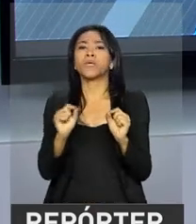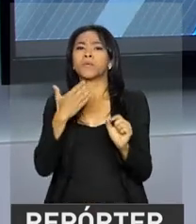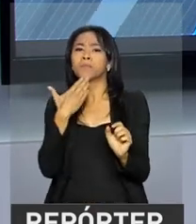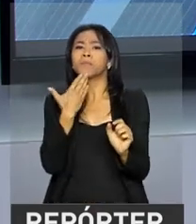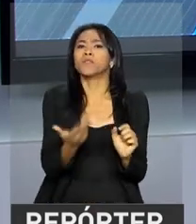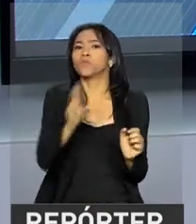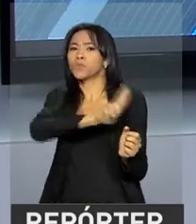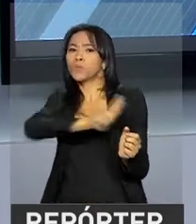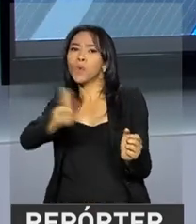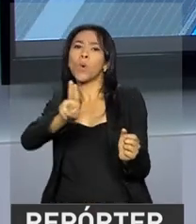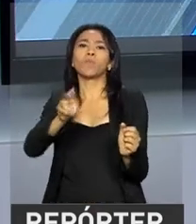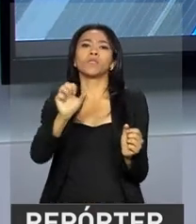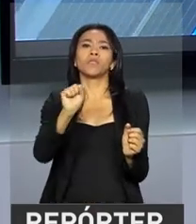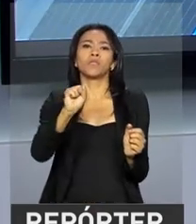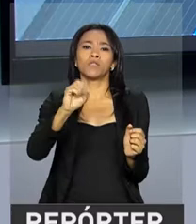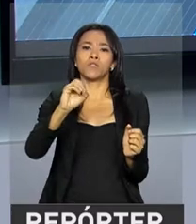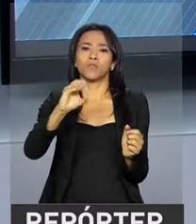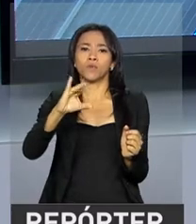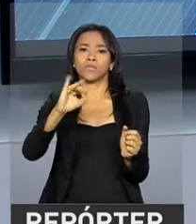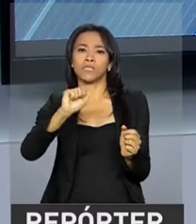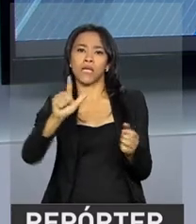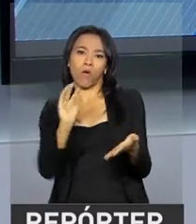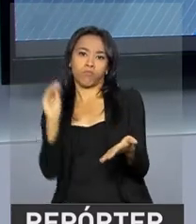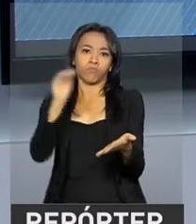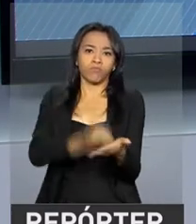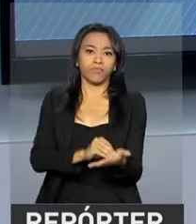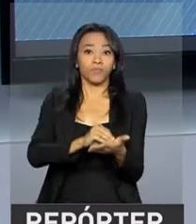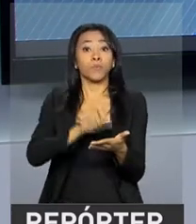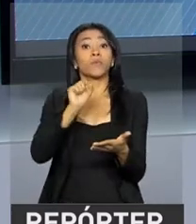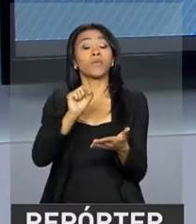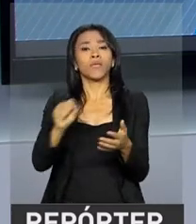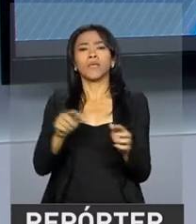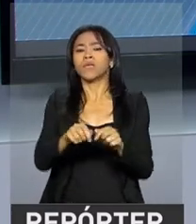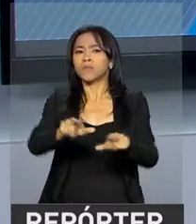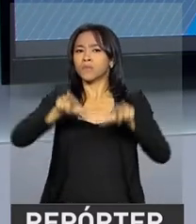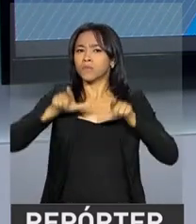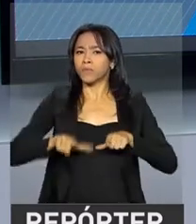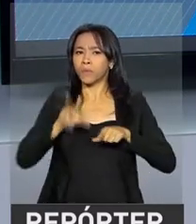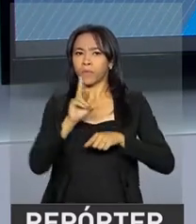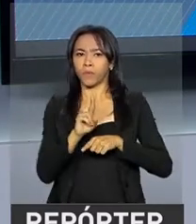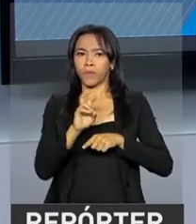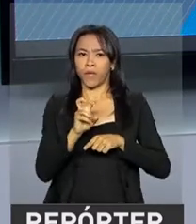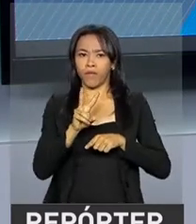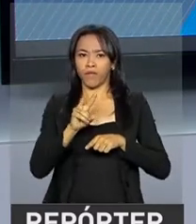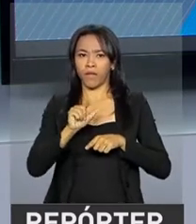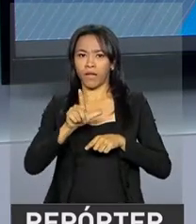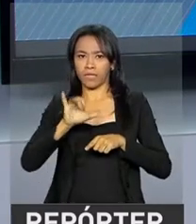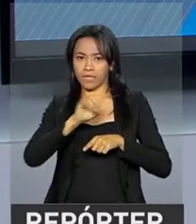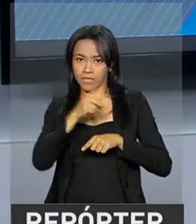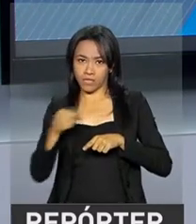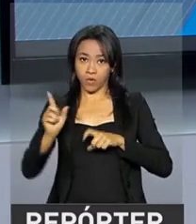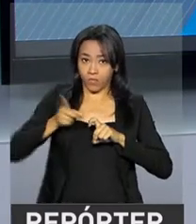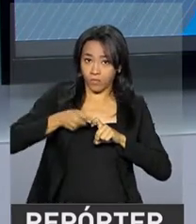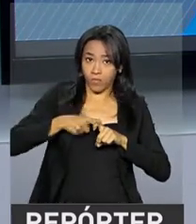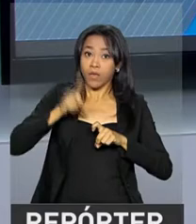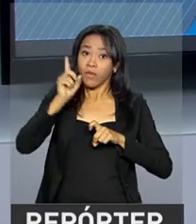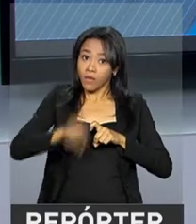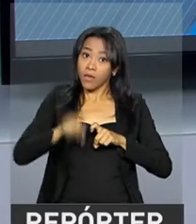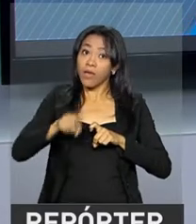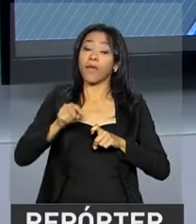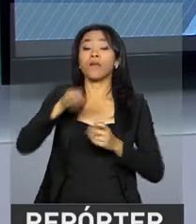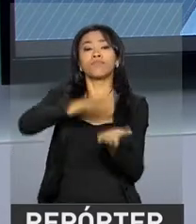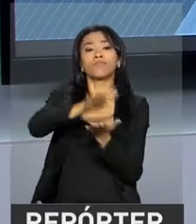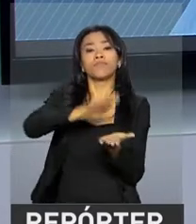inclusão do nome social no exame nacional de revalidação de diplomas médicos expedidos por instituições estrangeiras